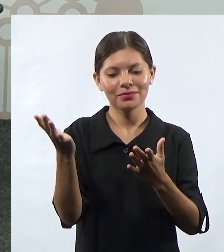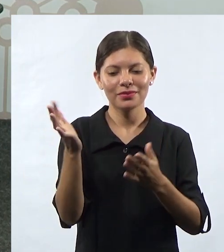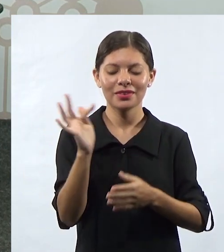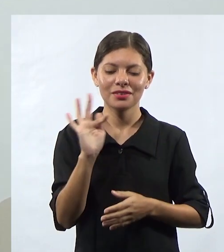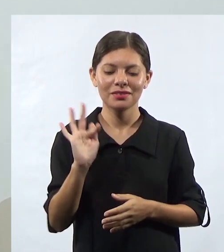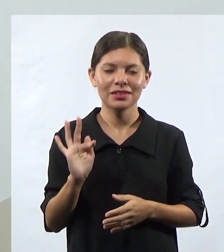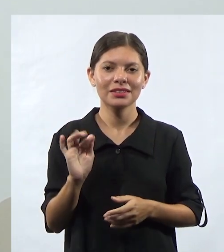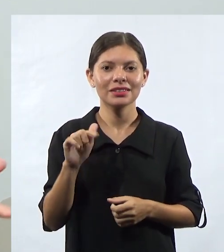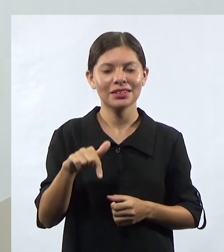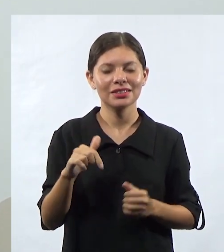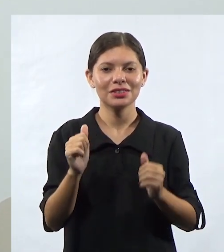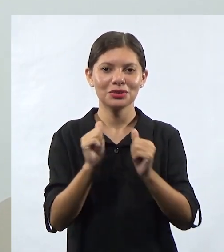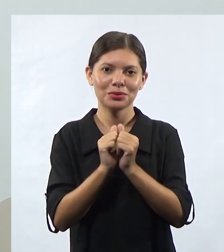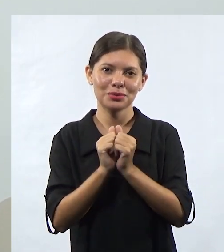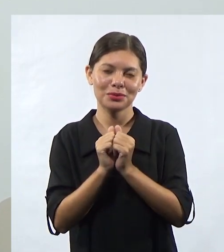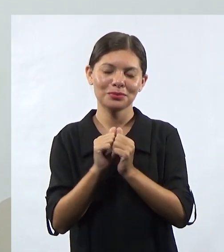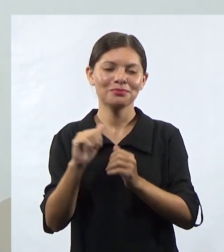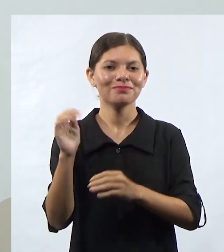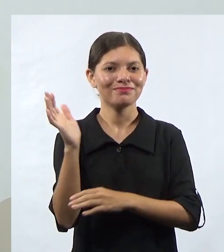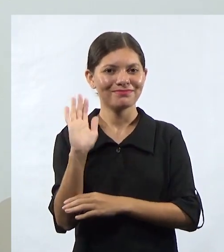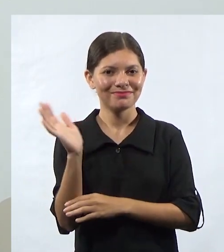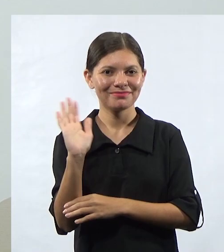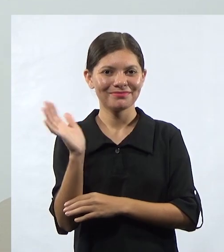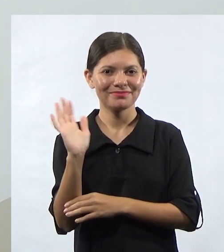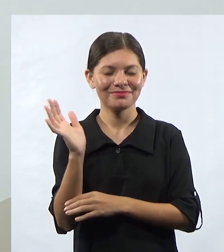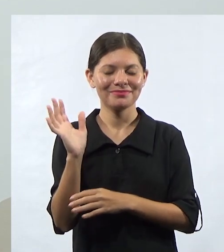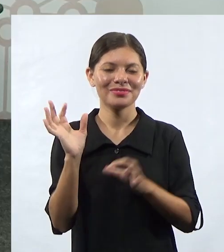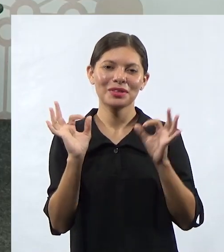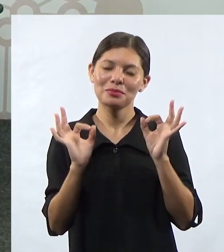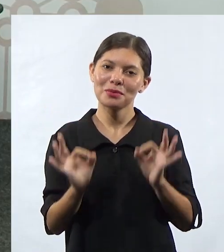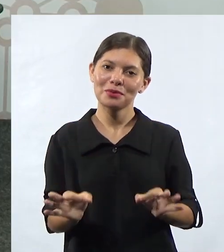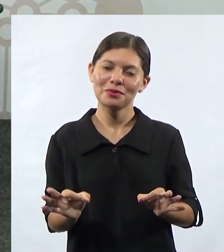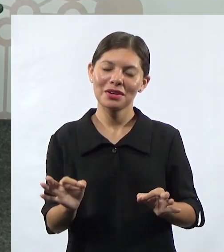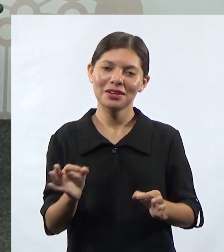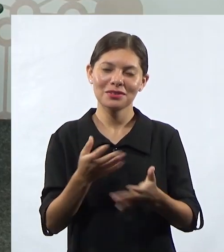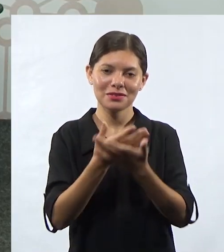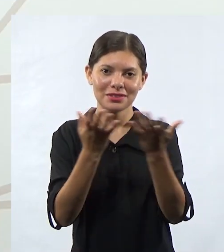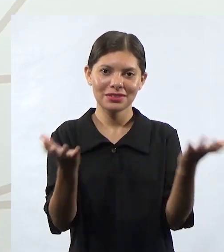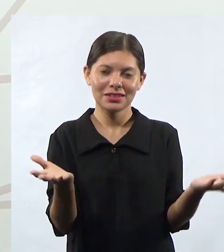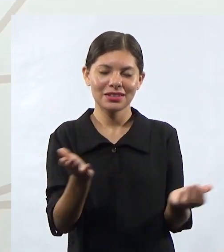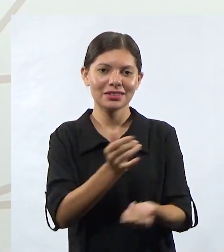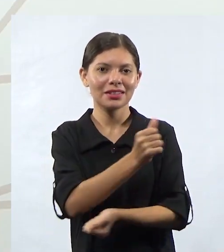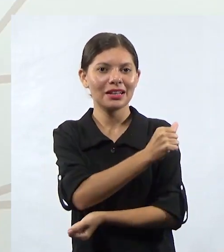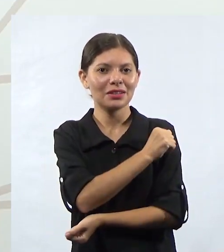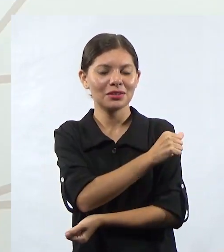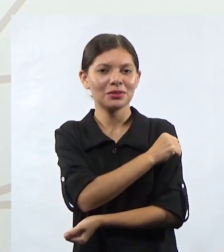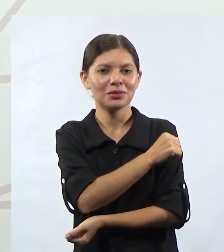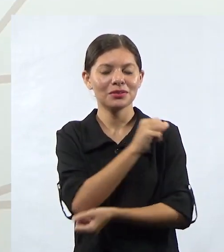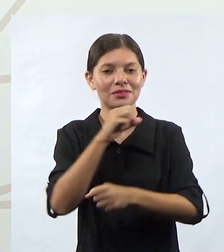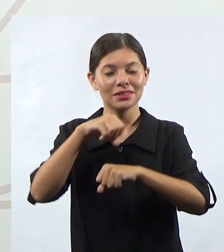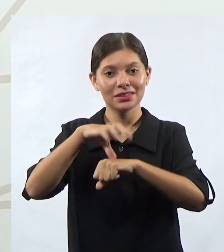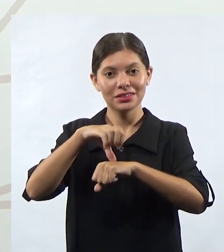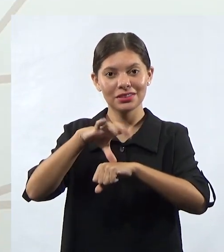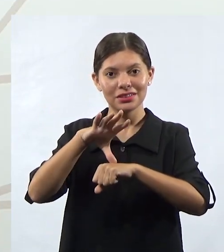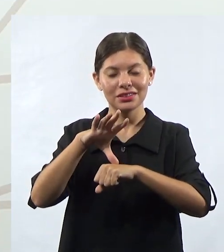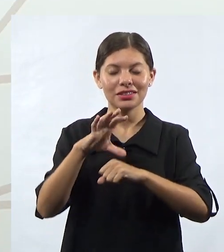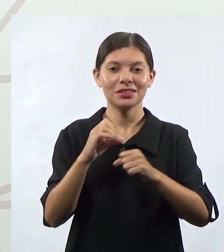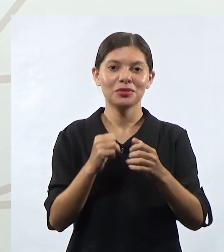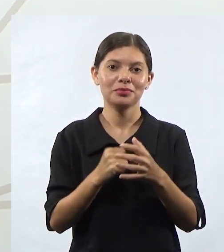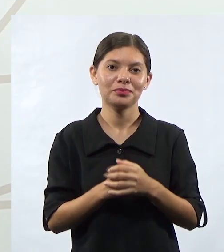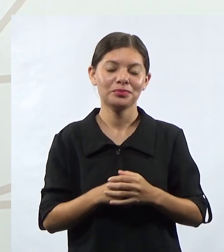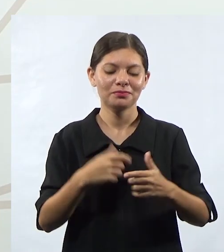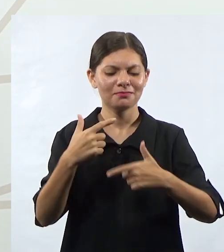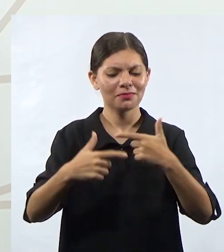aqui com você. E já me despeço, né? Perfeito. Para você, aluno, né? Ficam aí todas essas dicas da professora.